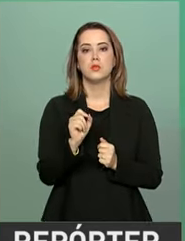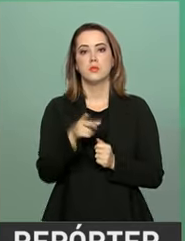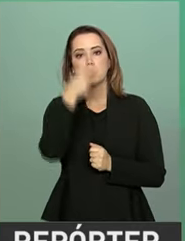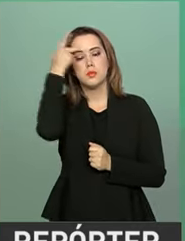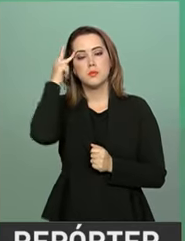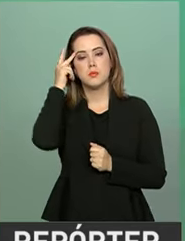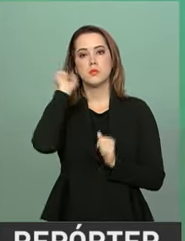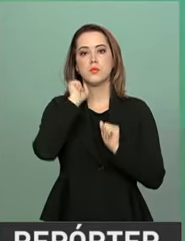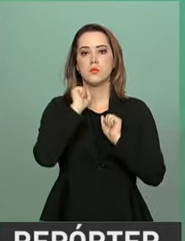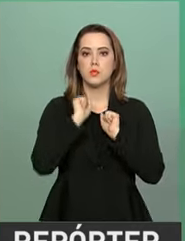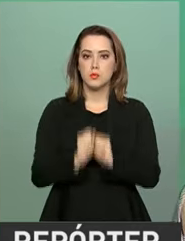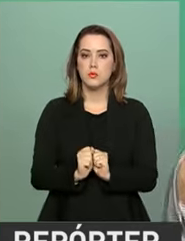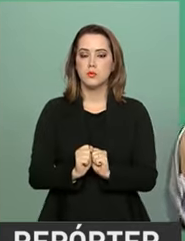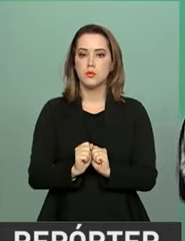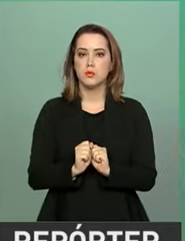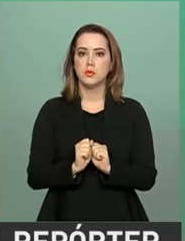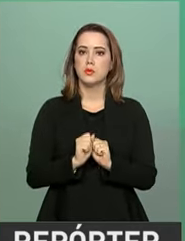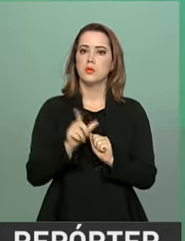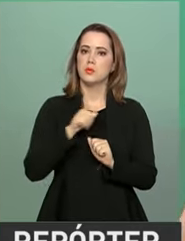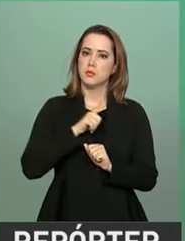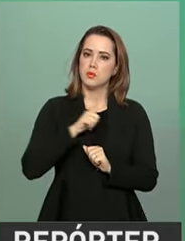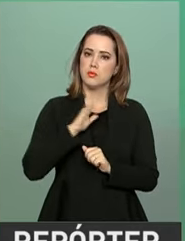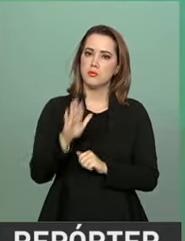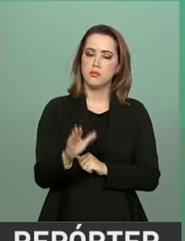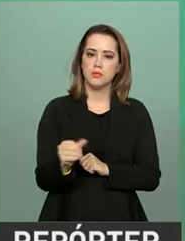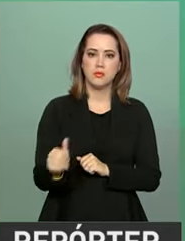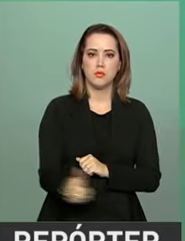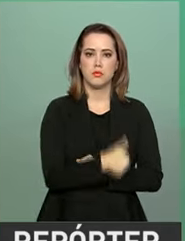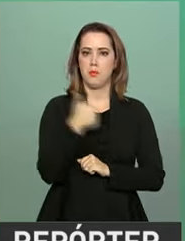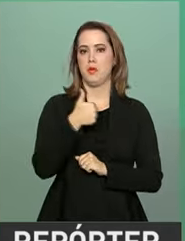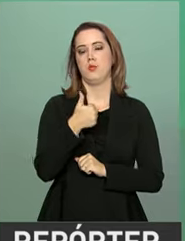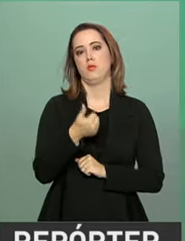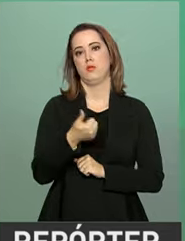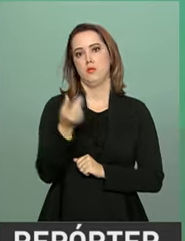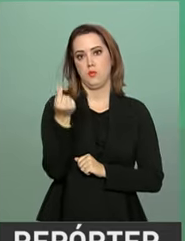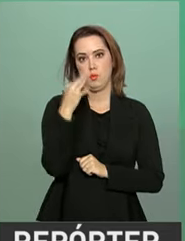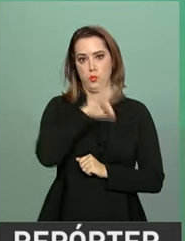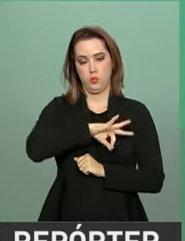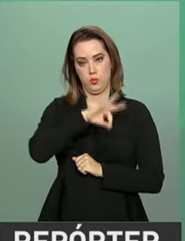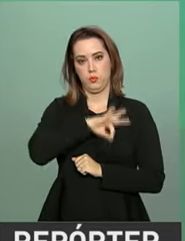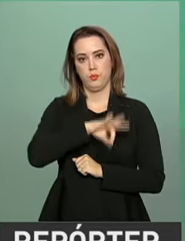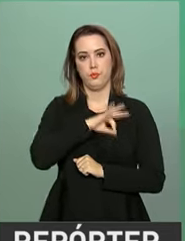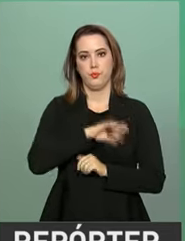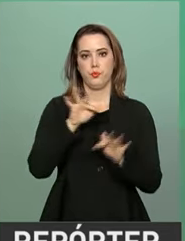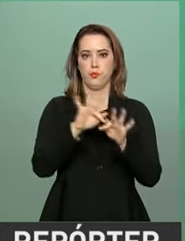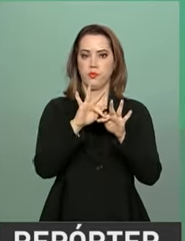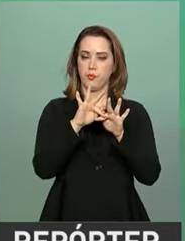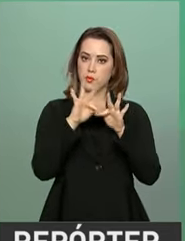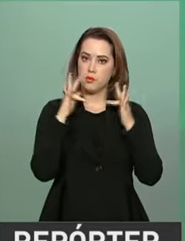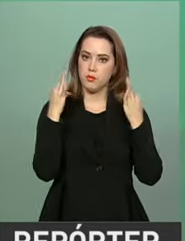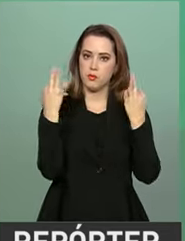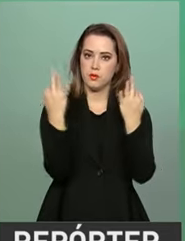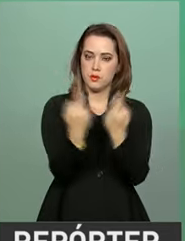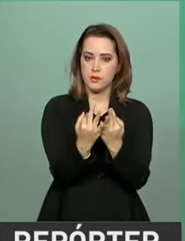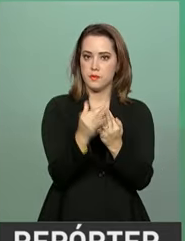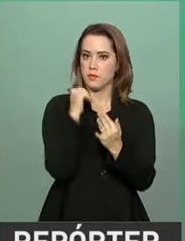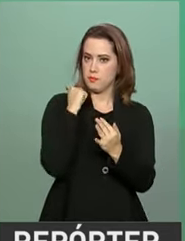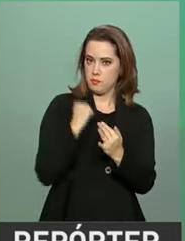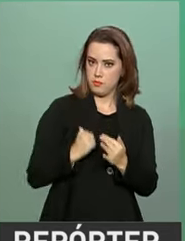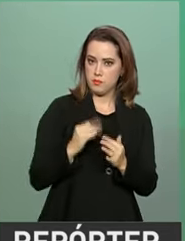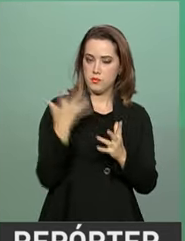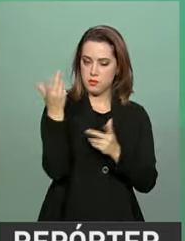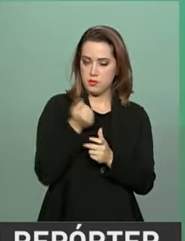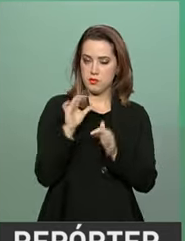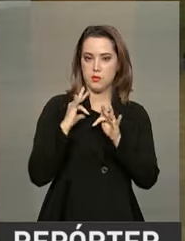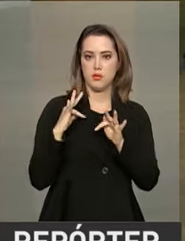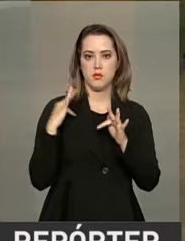pessoas tenham oportunidade de melhorar a sua renda a partir das famílias, as famílias do Bolsa Família têm a oportunidade de